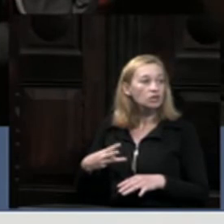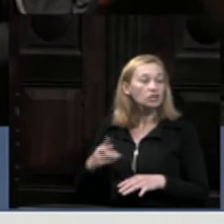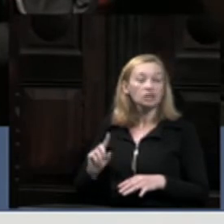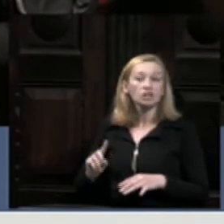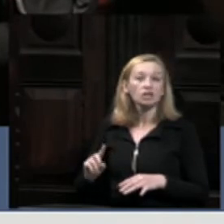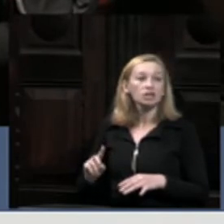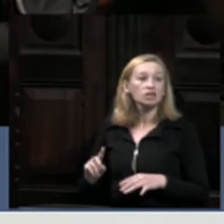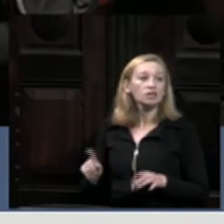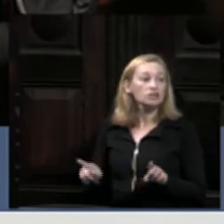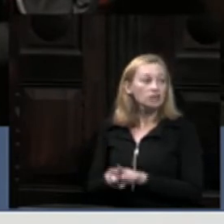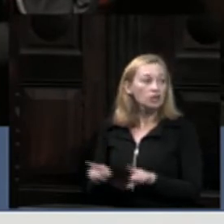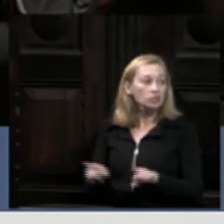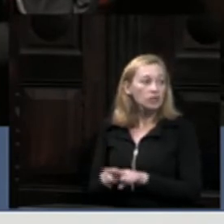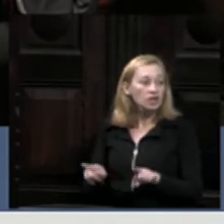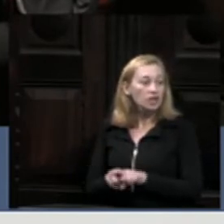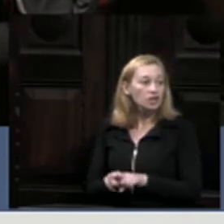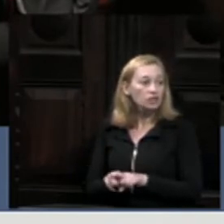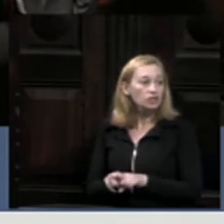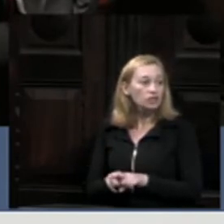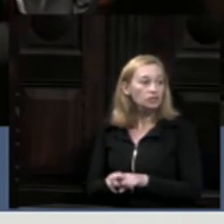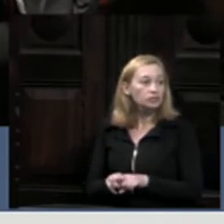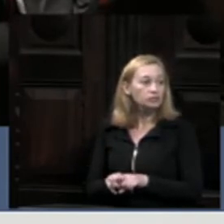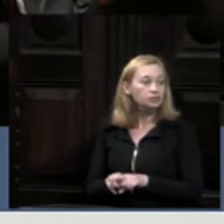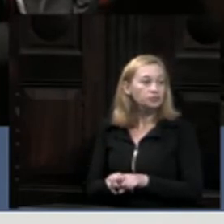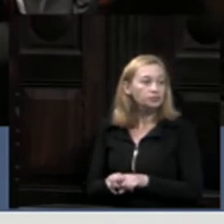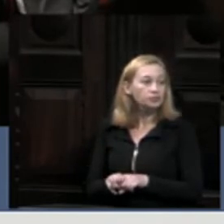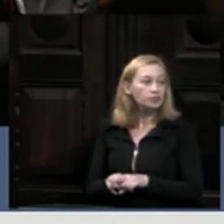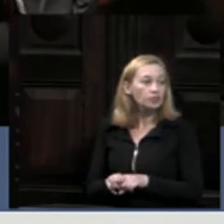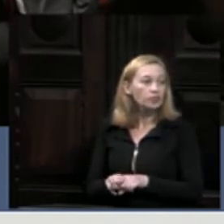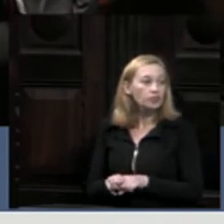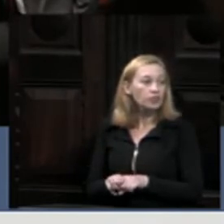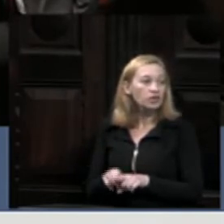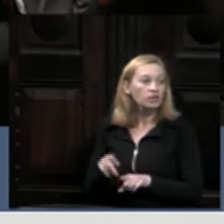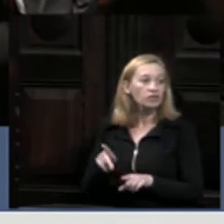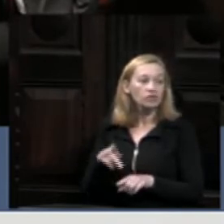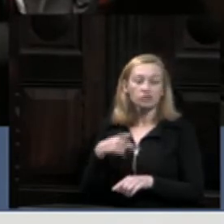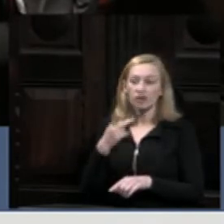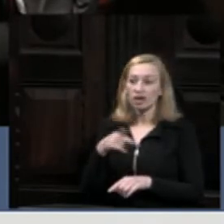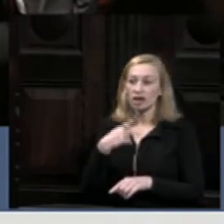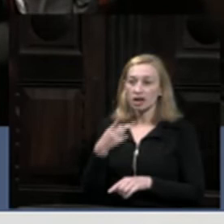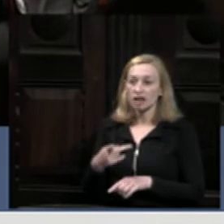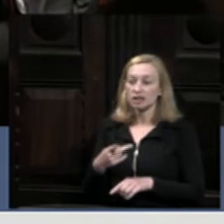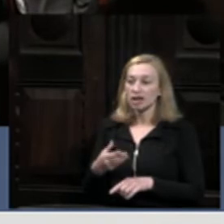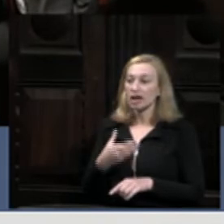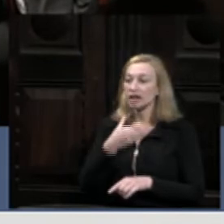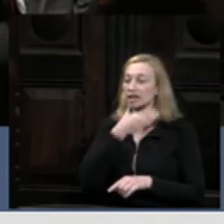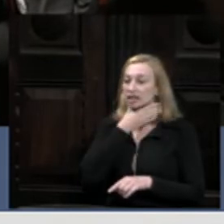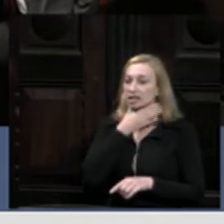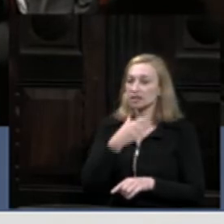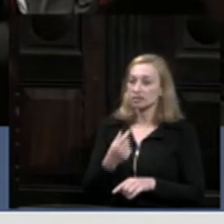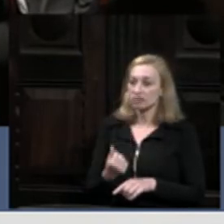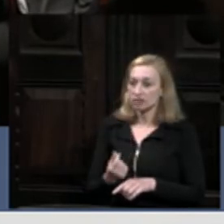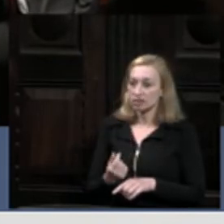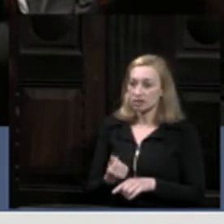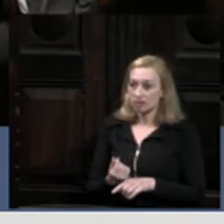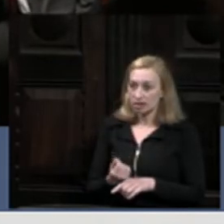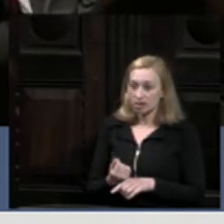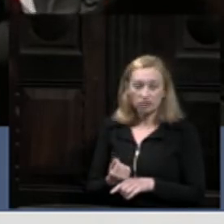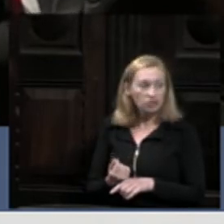descapitalização, foi decretada a morte financeira do Fundo